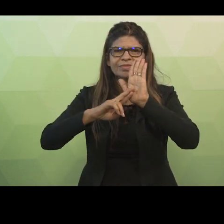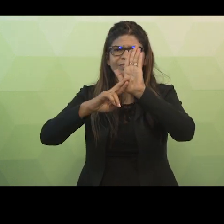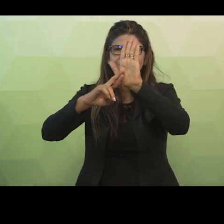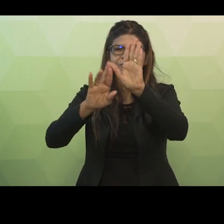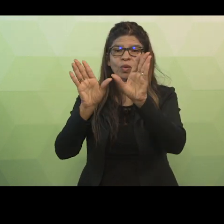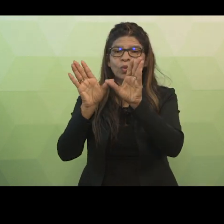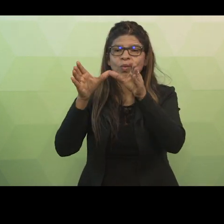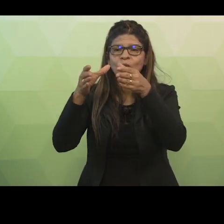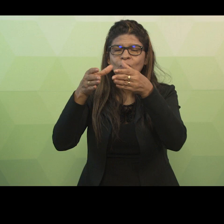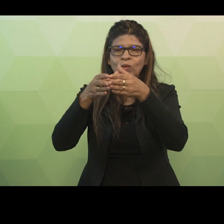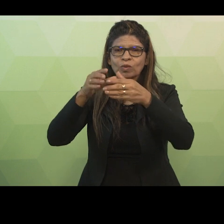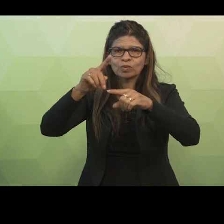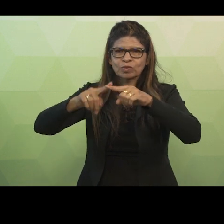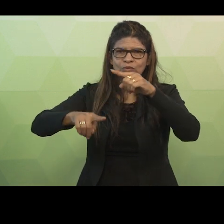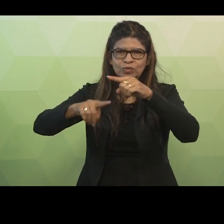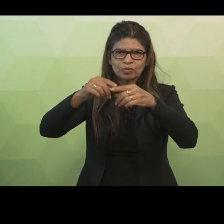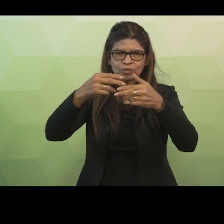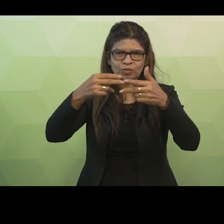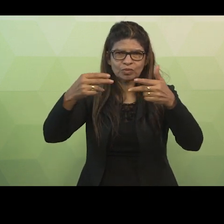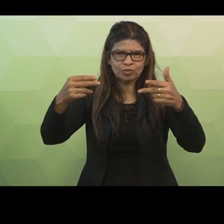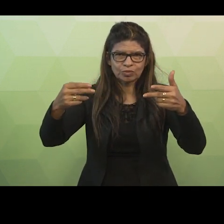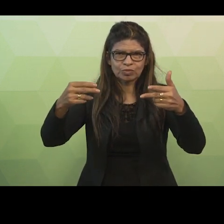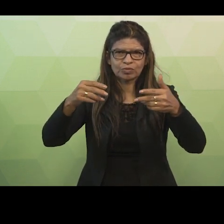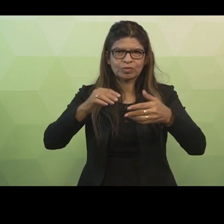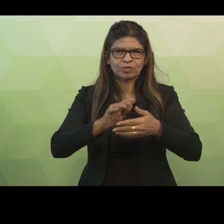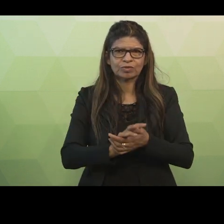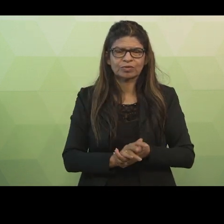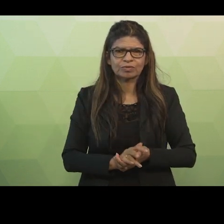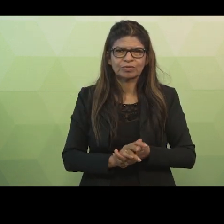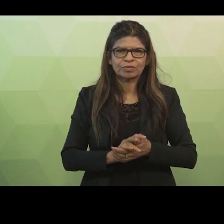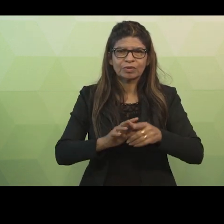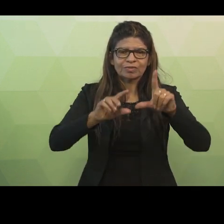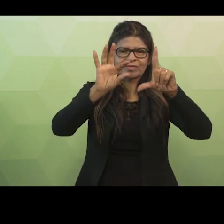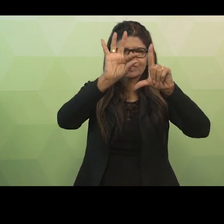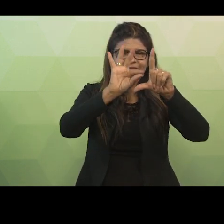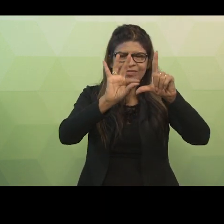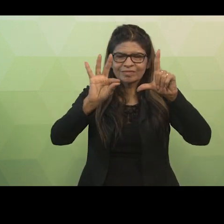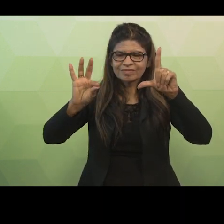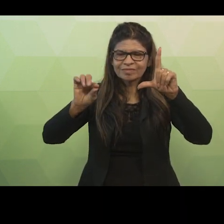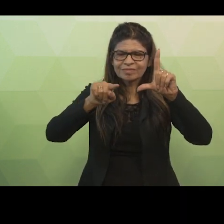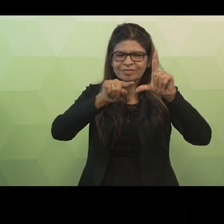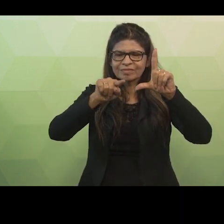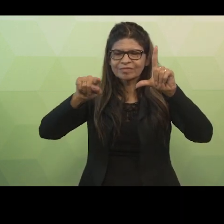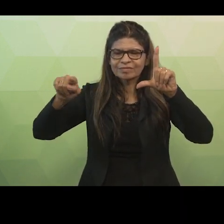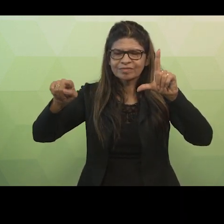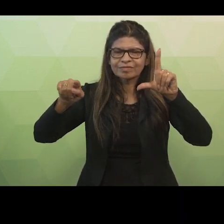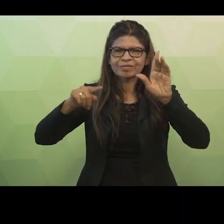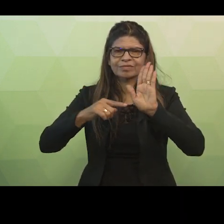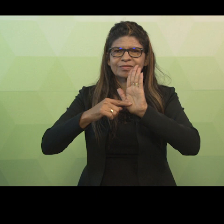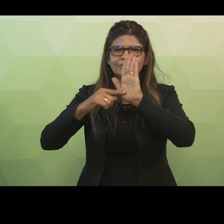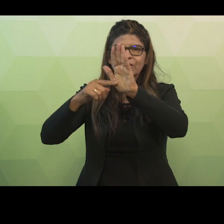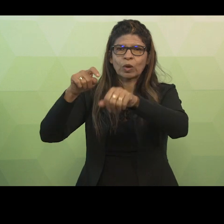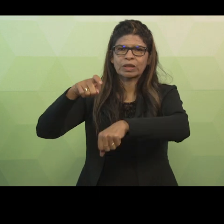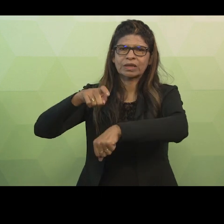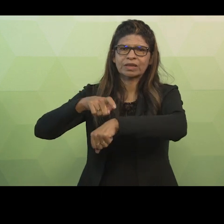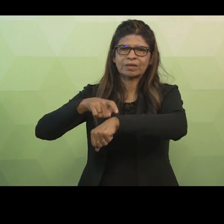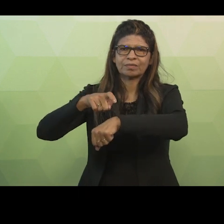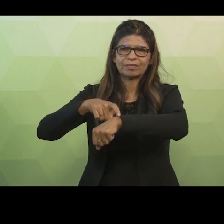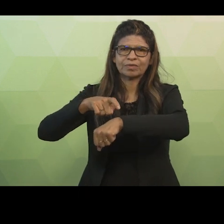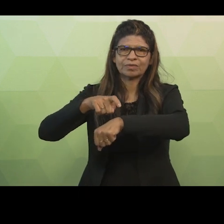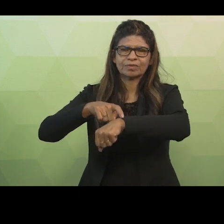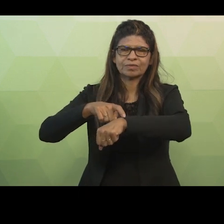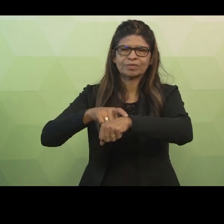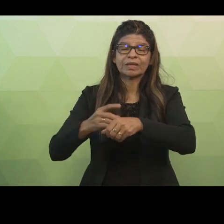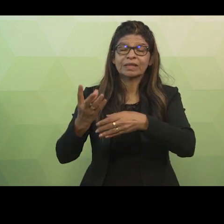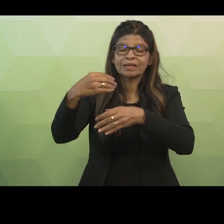objetos, enquanto utilizamos o eixo vertical para mostrar o tempo. Além destes eixos, temos também as